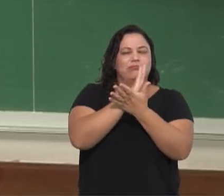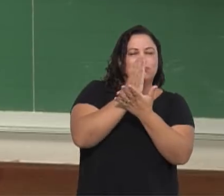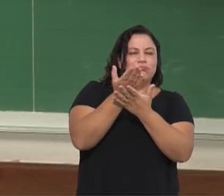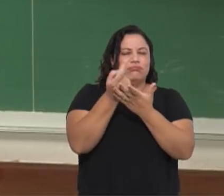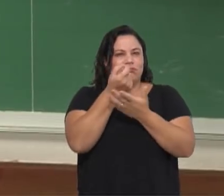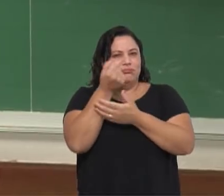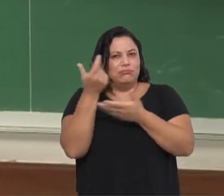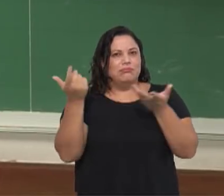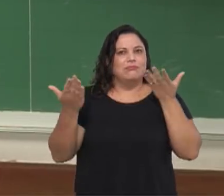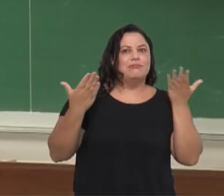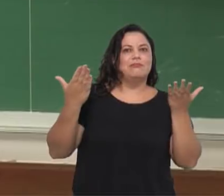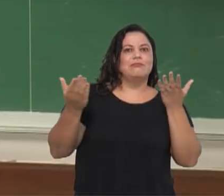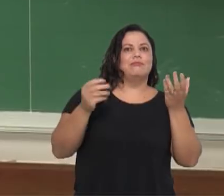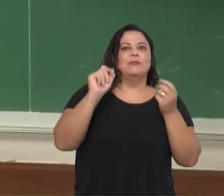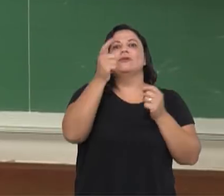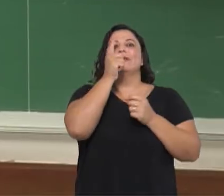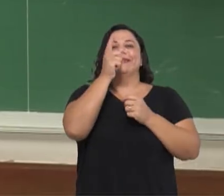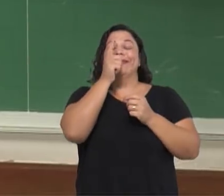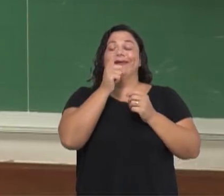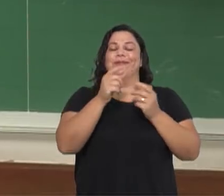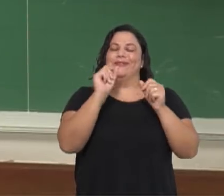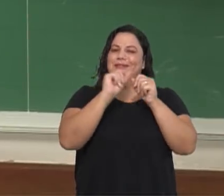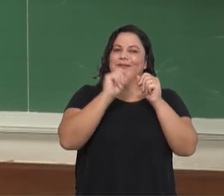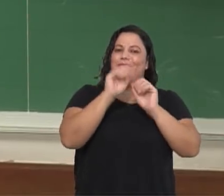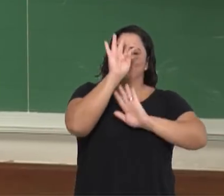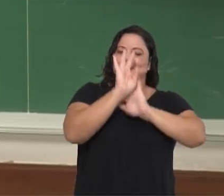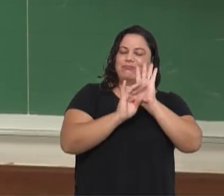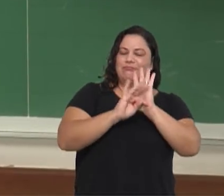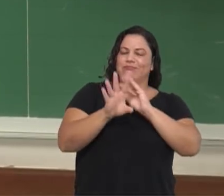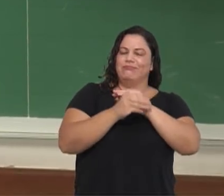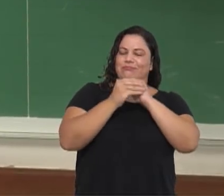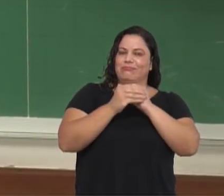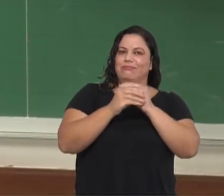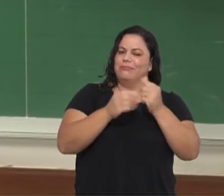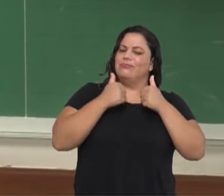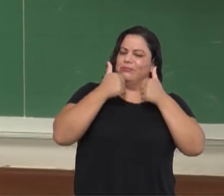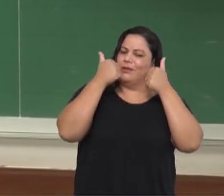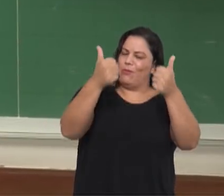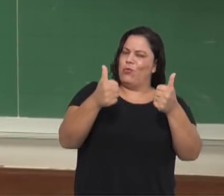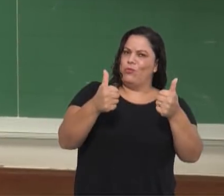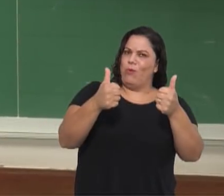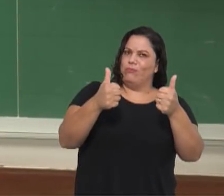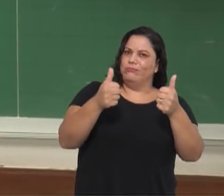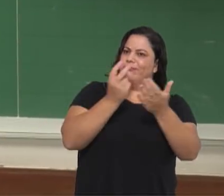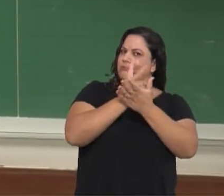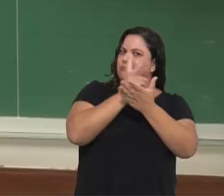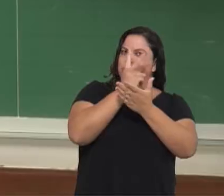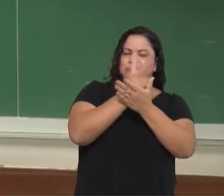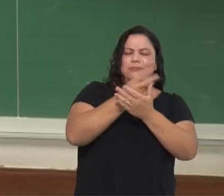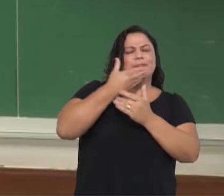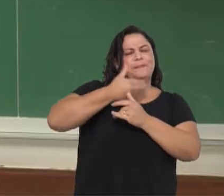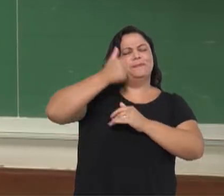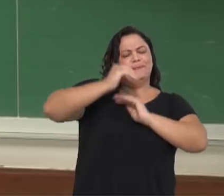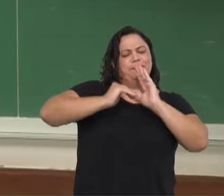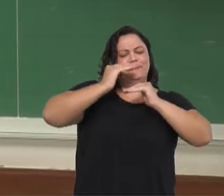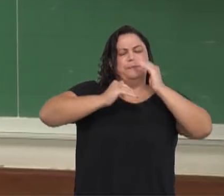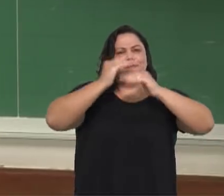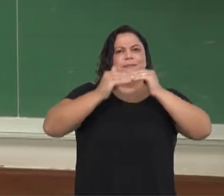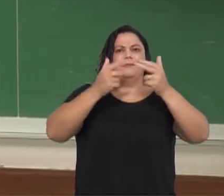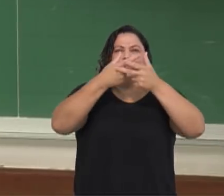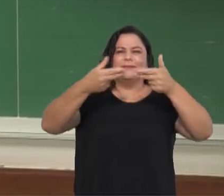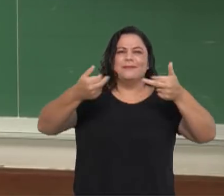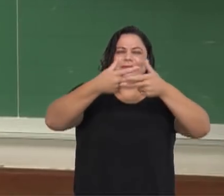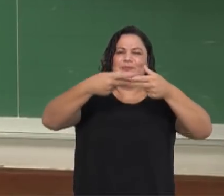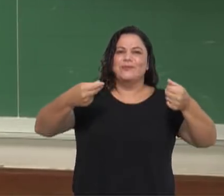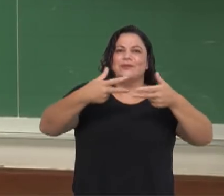conseguiu produzir já está muito bom. Precisamos sempre buscar essa melhoria de qualidade,